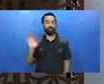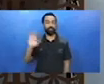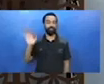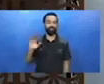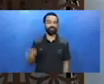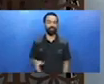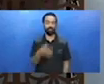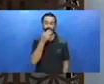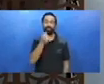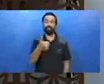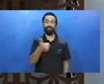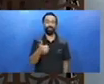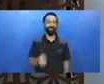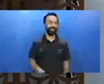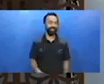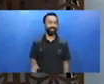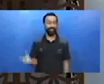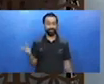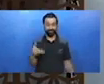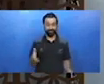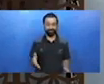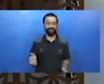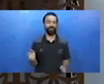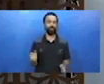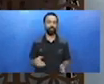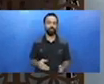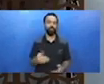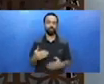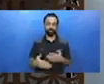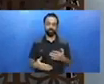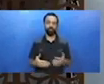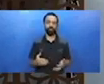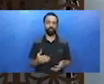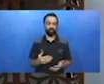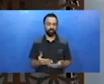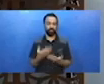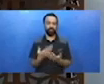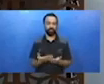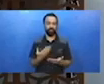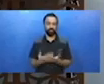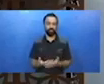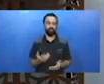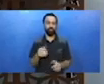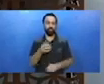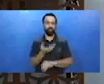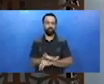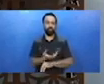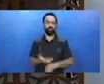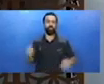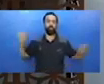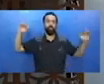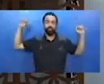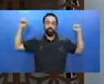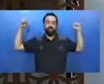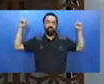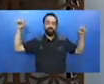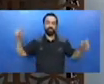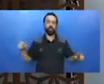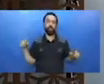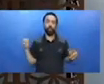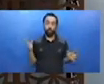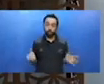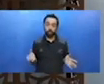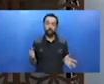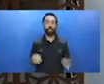Olá, tudo bem com vocês? Estamos aqui novamente para mais uma aula da disciplina de Educação Física. Hoje nós vamos para a nossa videoaula